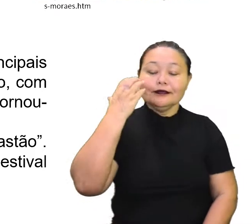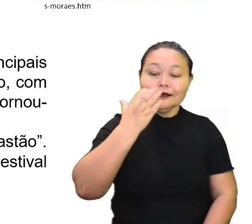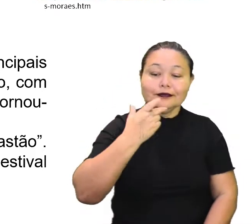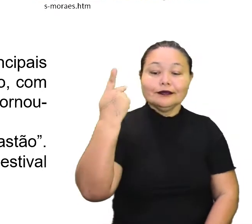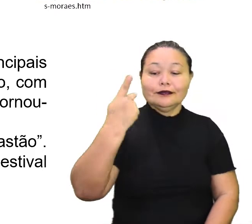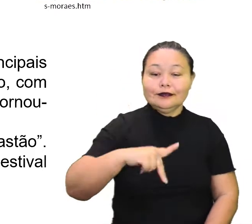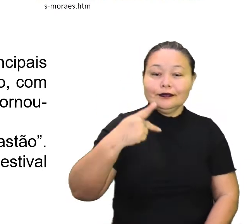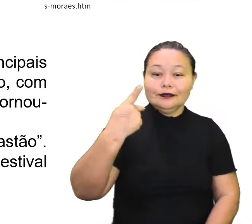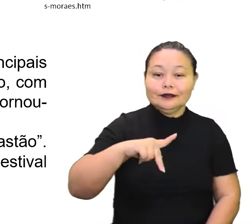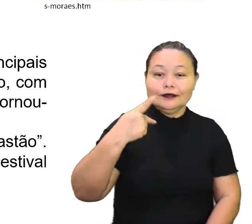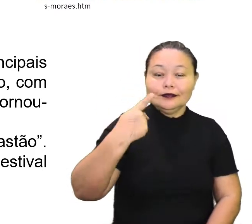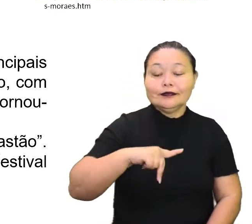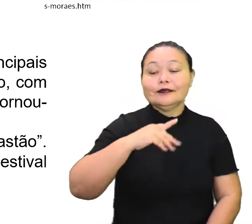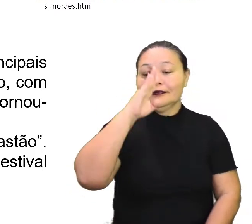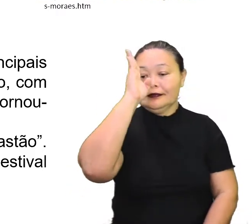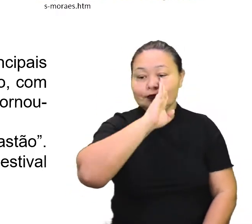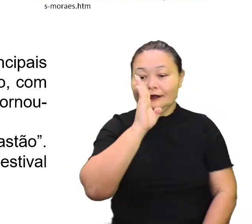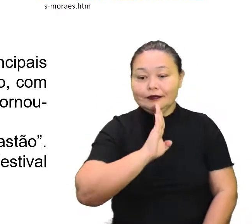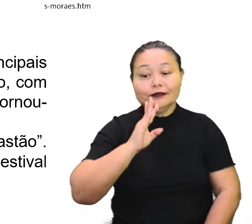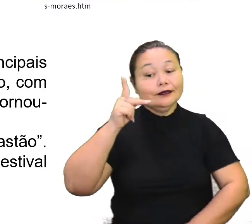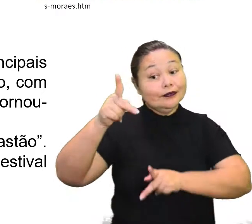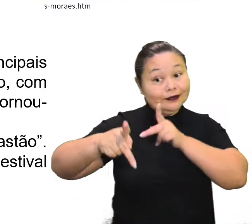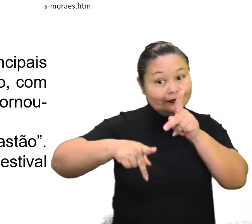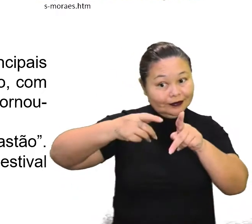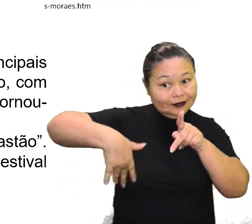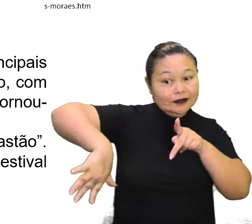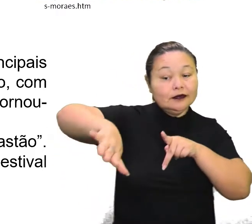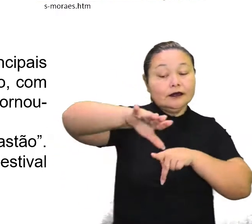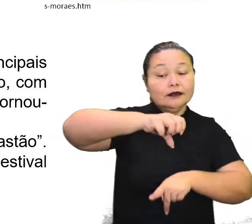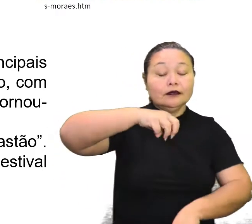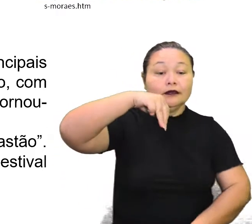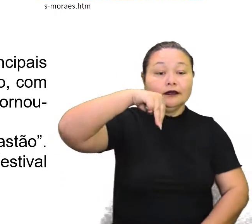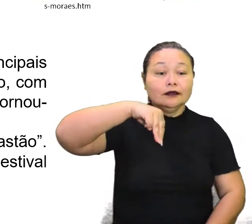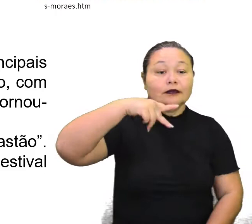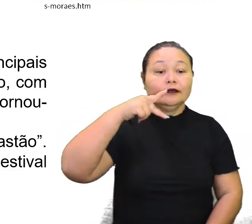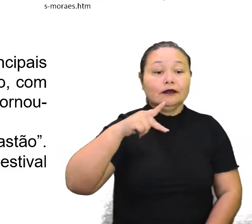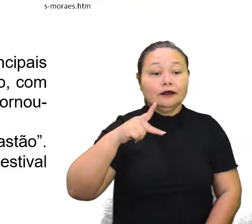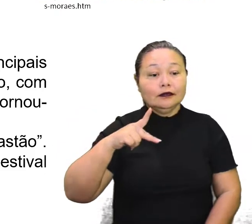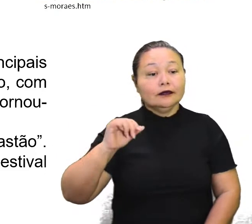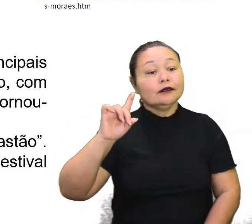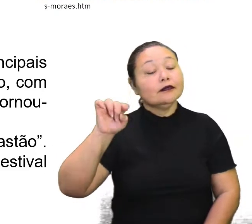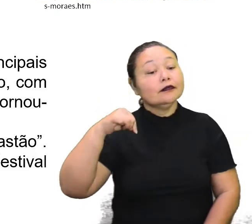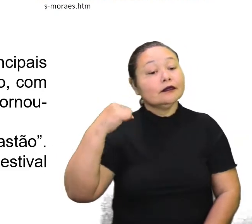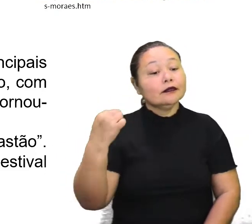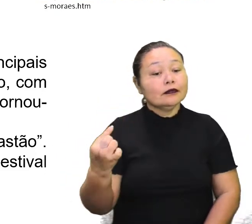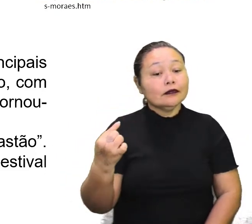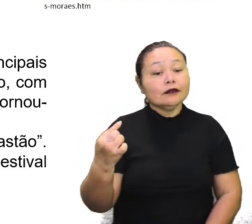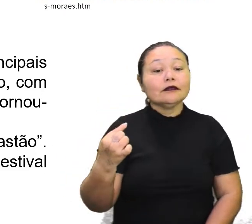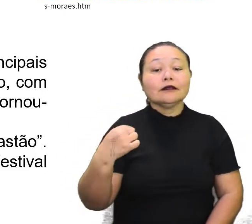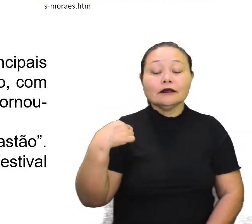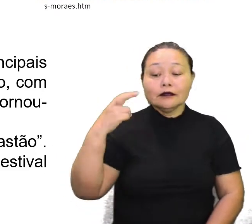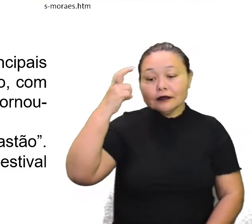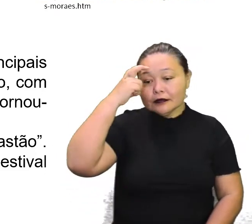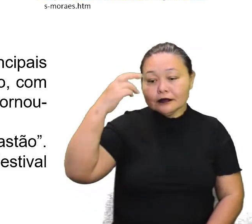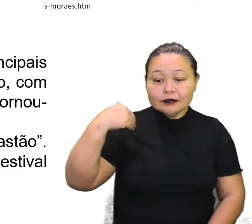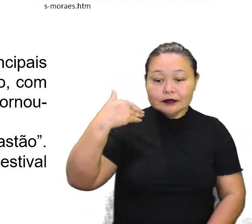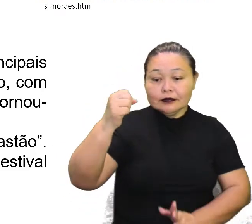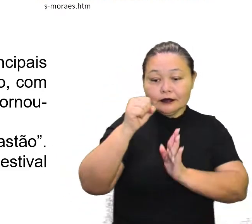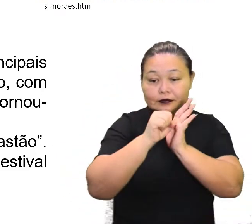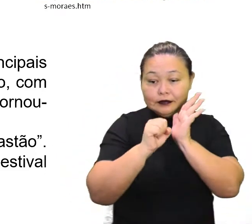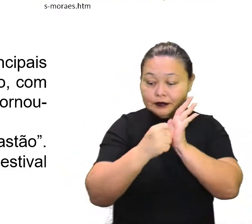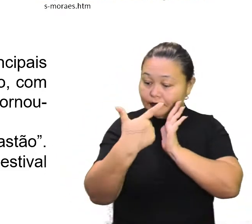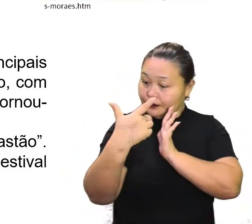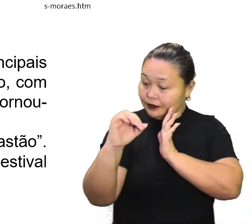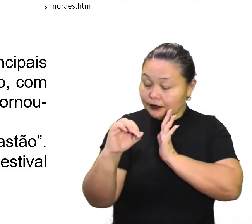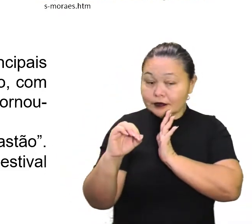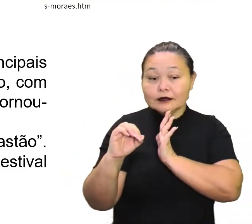brasileira, famoso MPB, certo? E corresponde à cultura aí nossa a partir do século